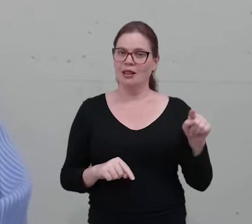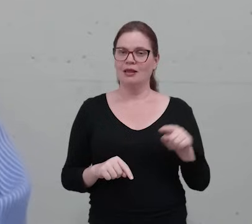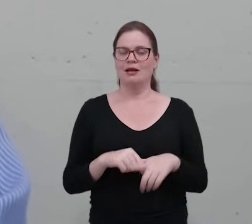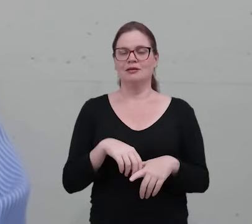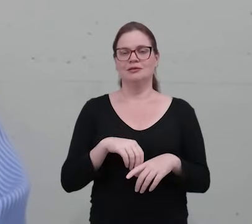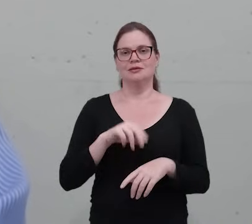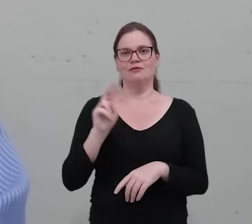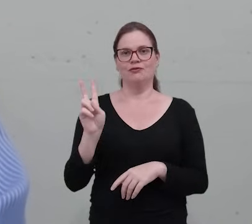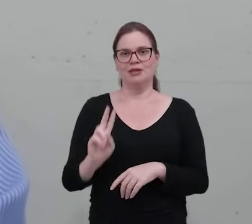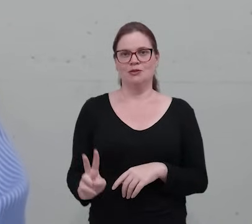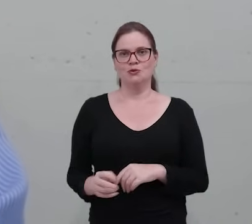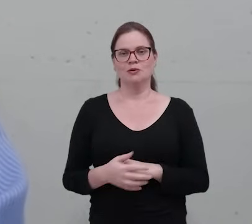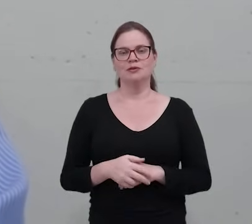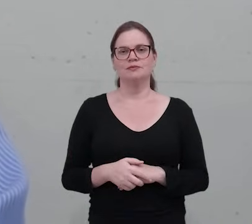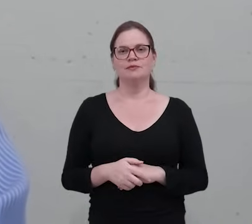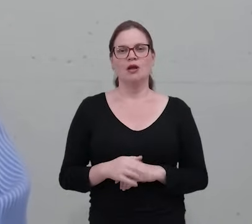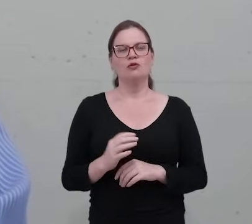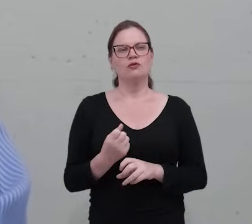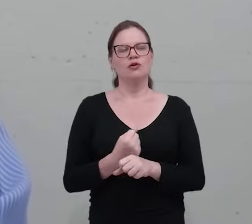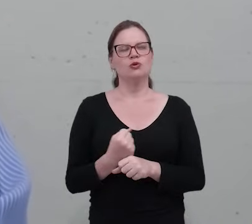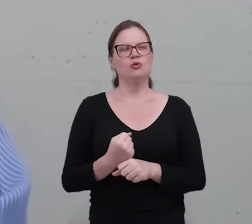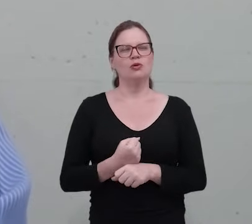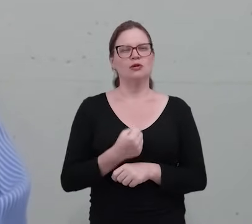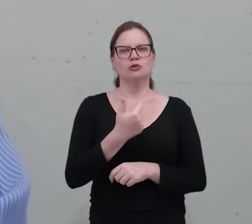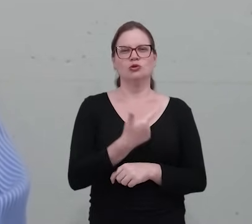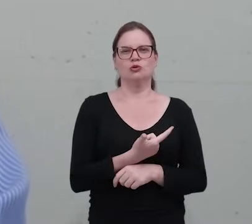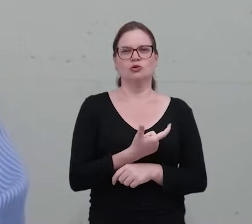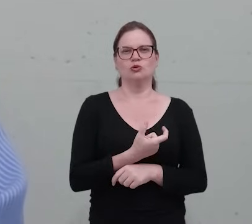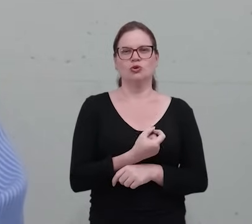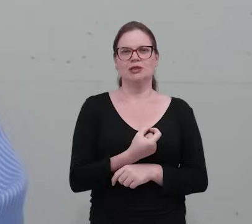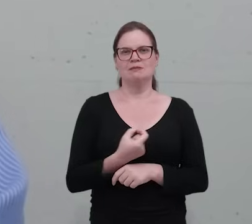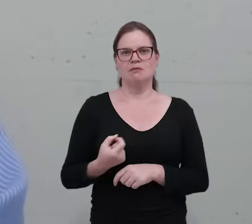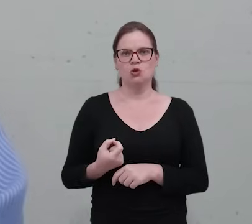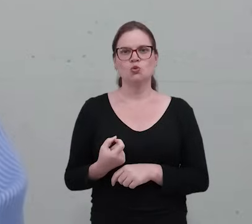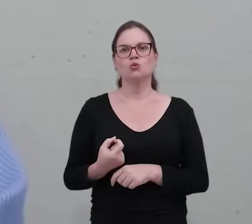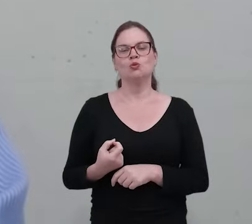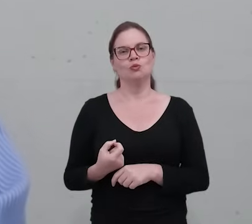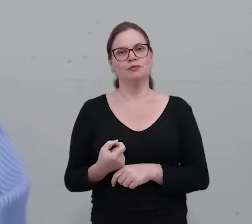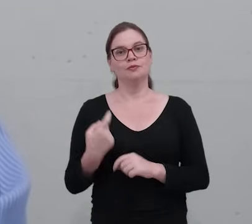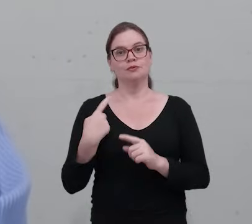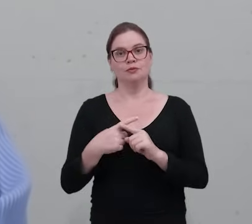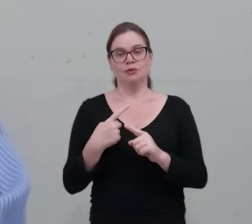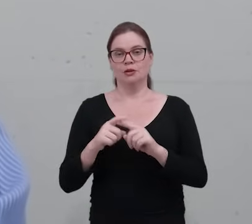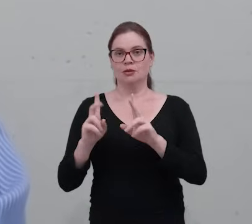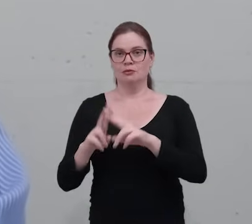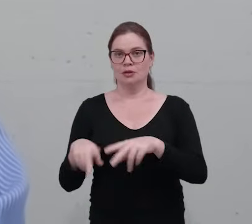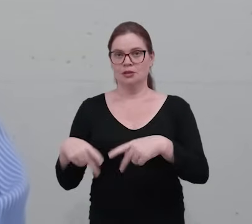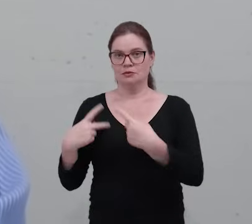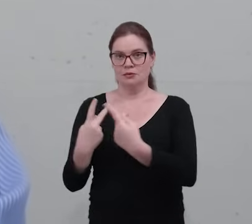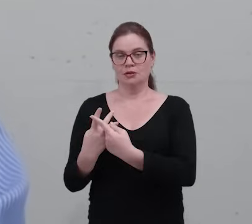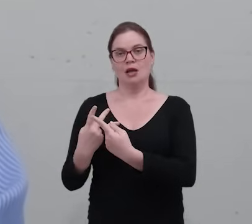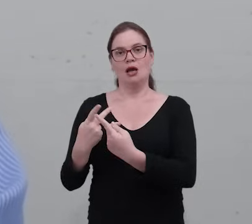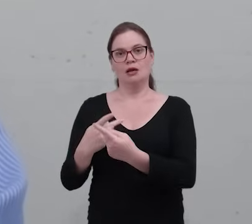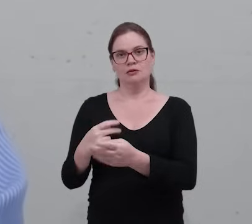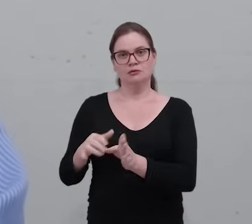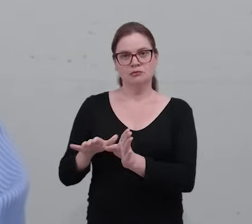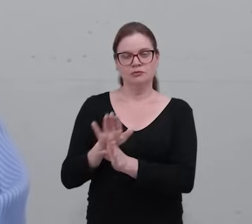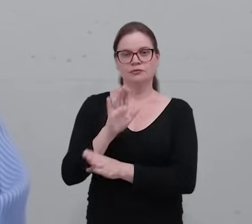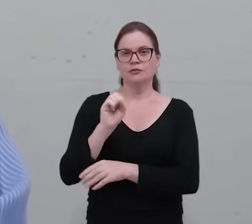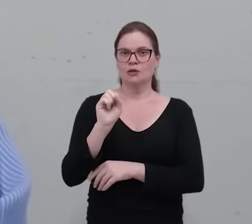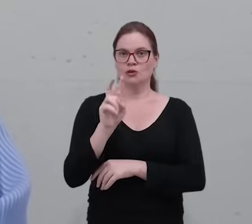missionária, foi para a Venezuela. Foi em 2000, uma orientação do